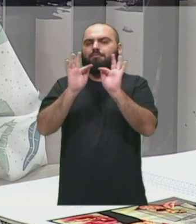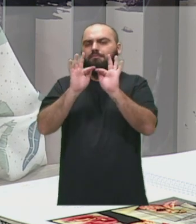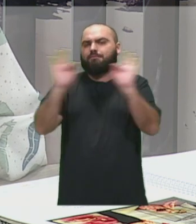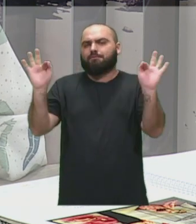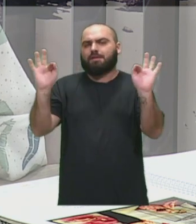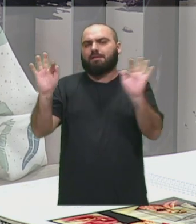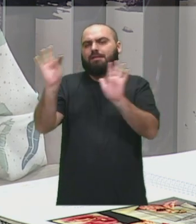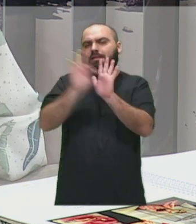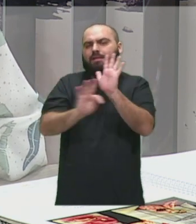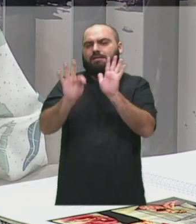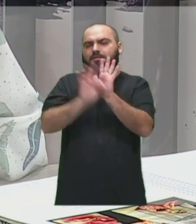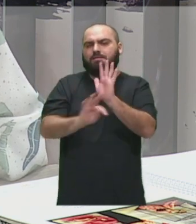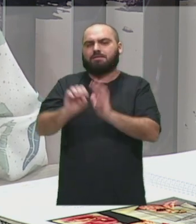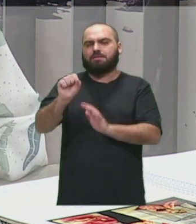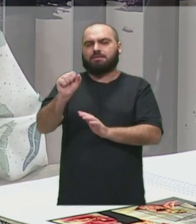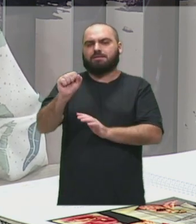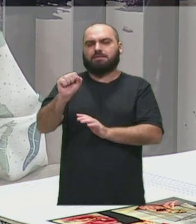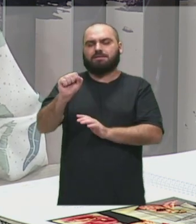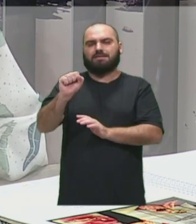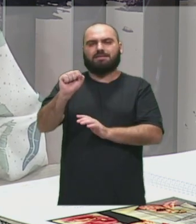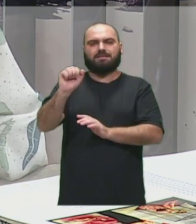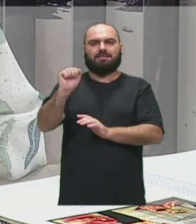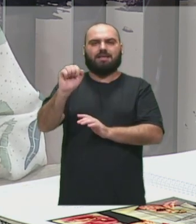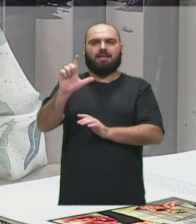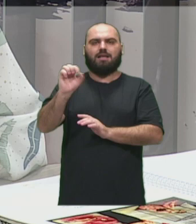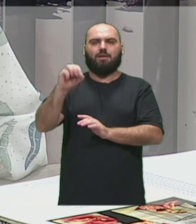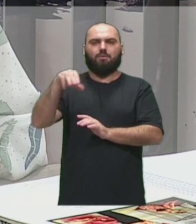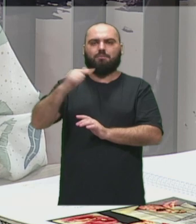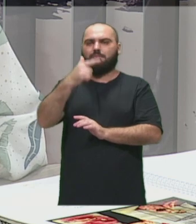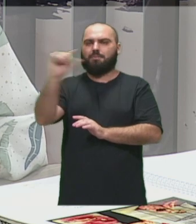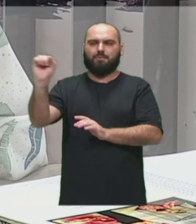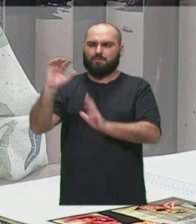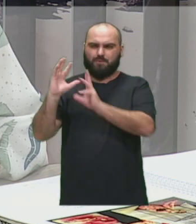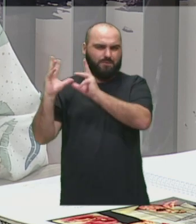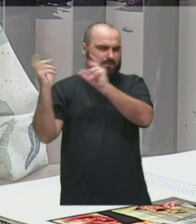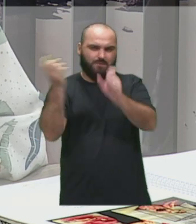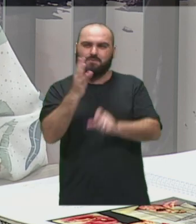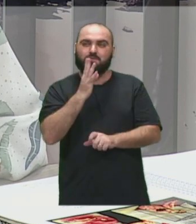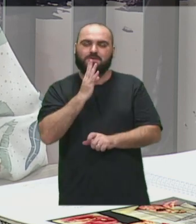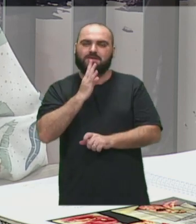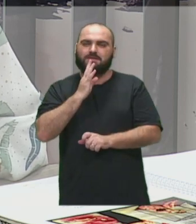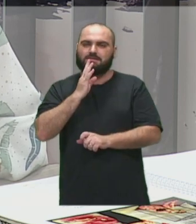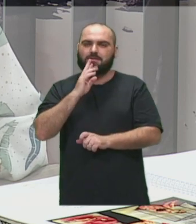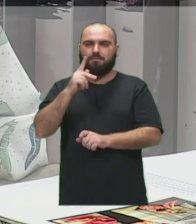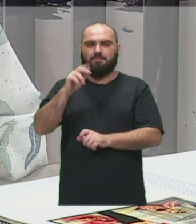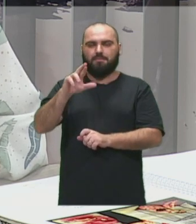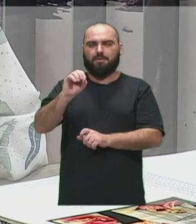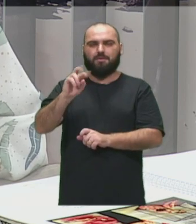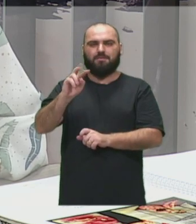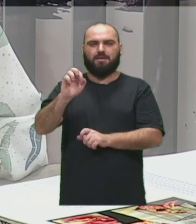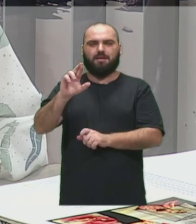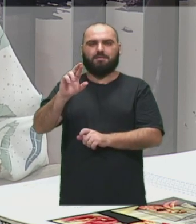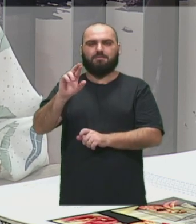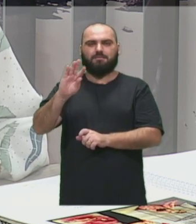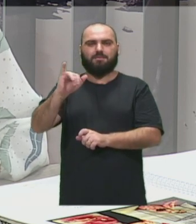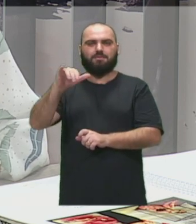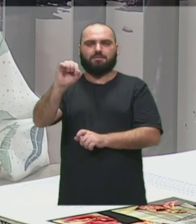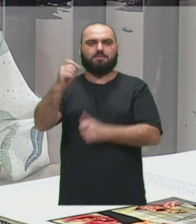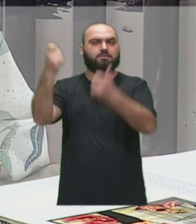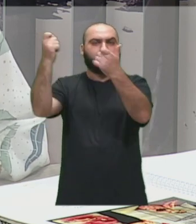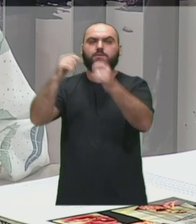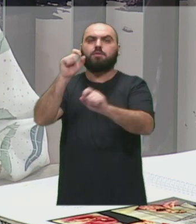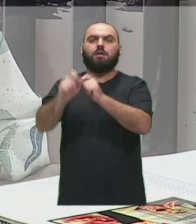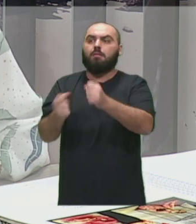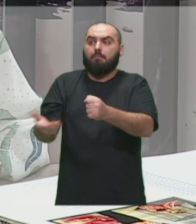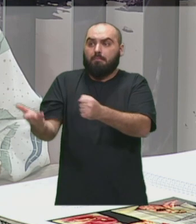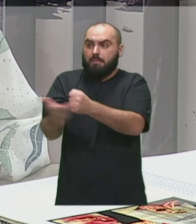um texto do sábio Salomão. Todos conhecem o sábio Salomão, que está escrito em Provérbios 31:8, que diz assim, que é a